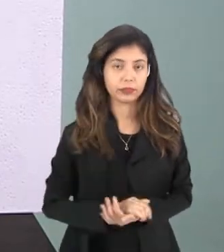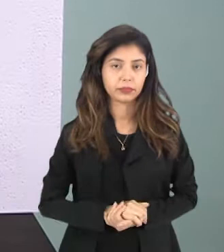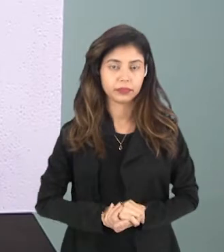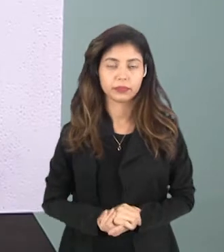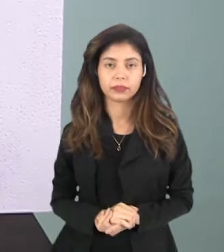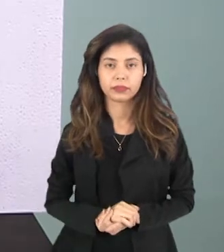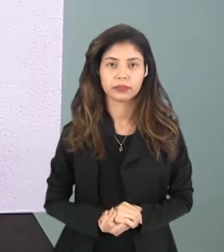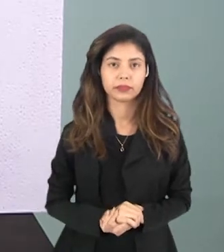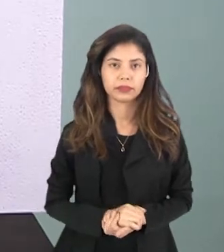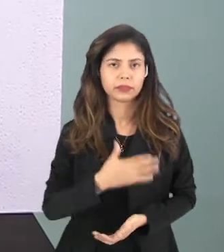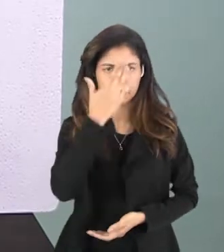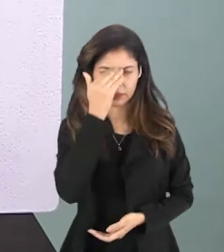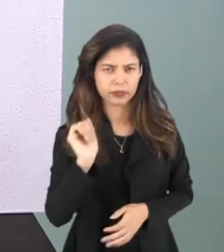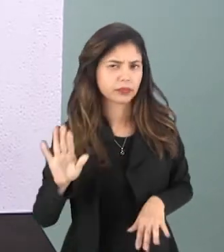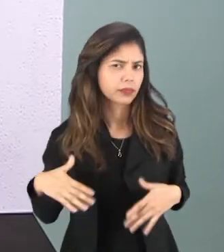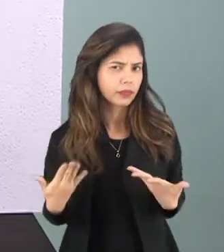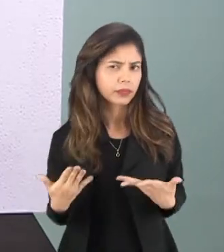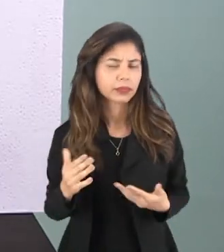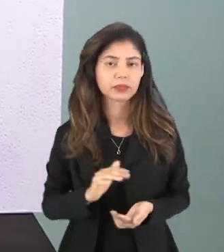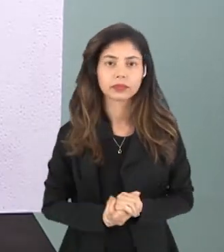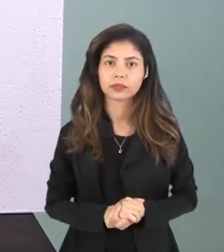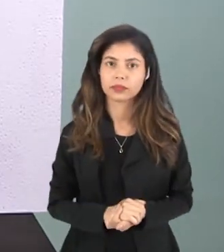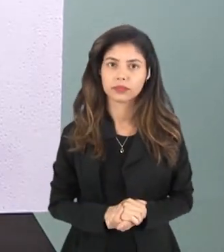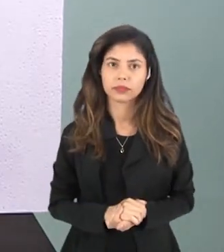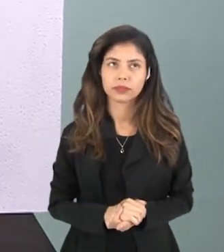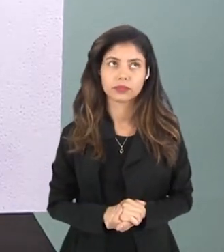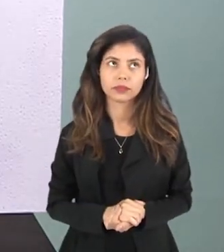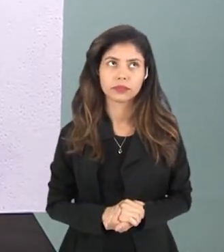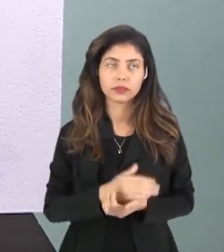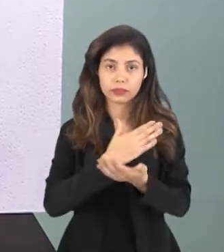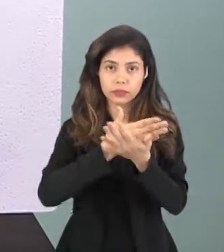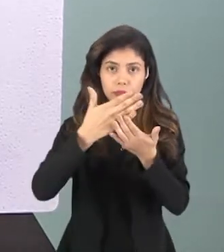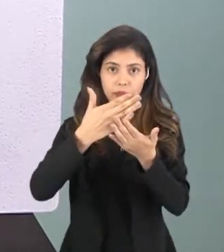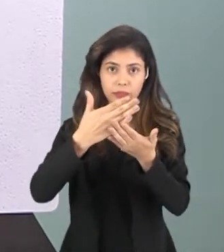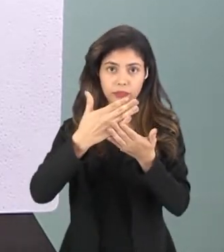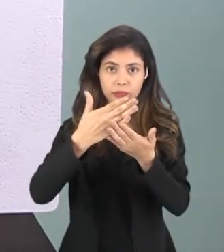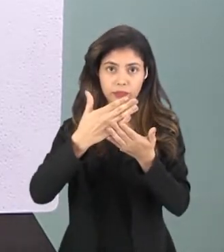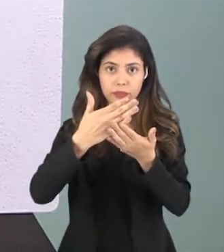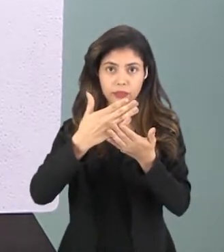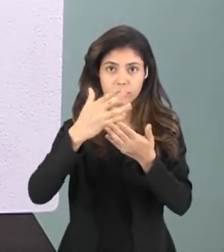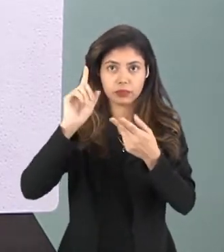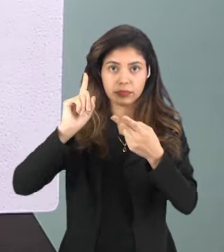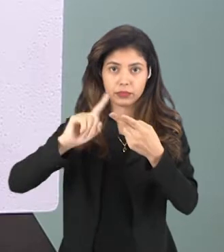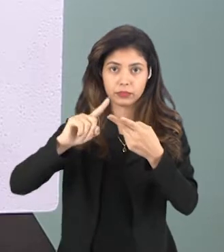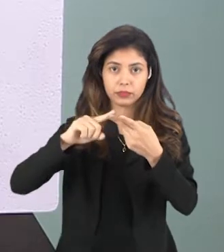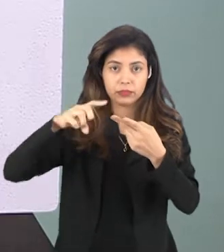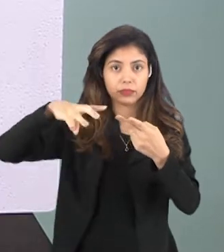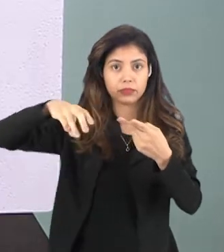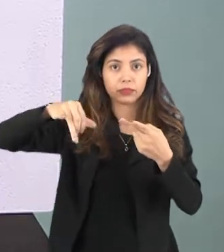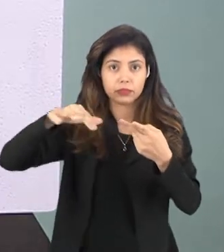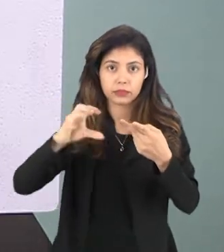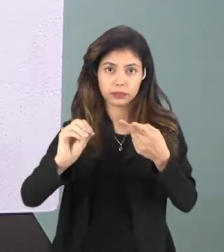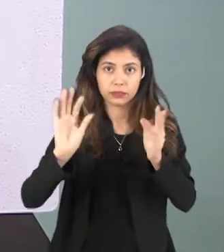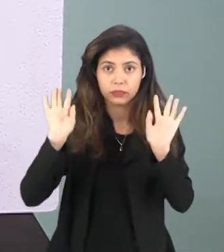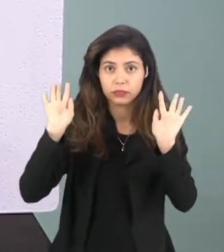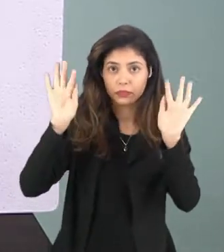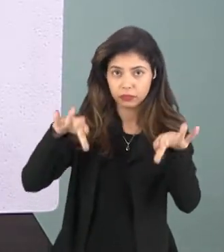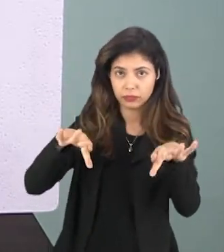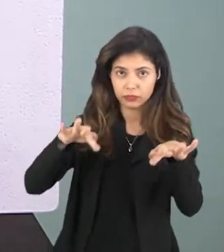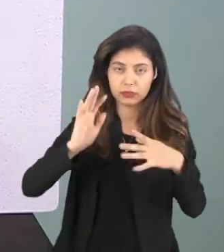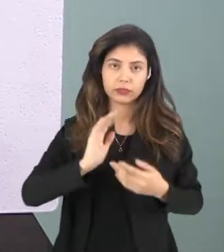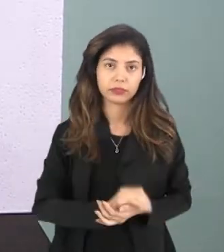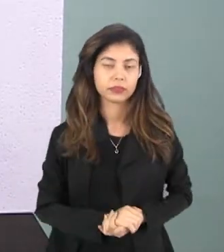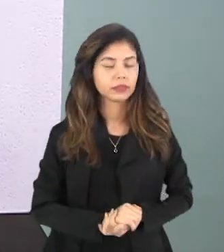importante sabe quais são começo meio e